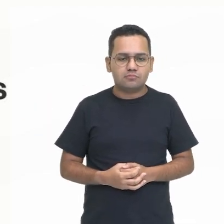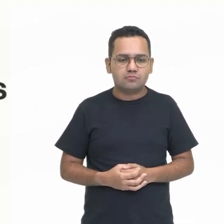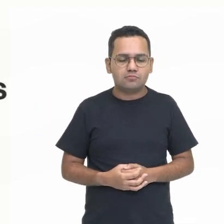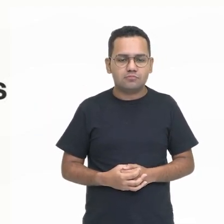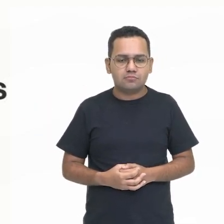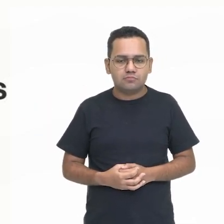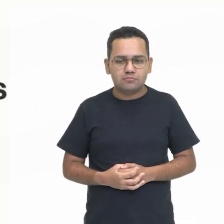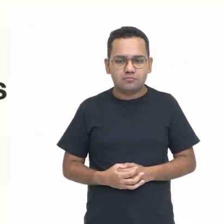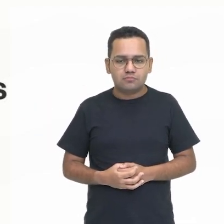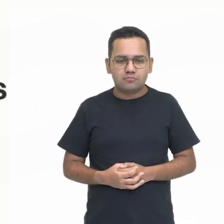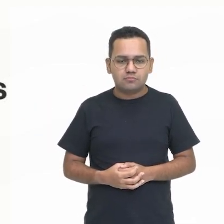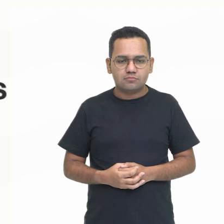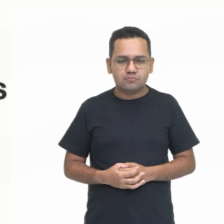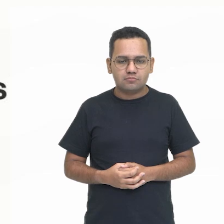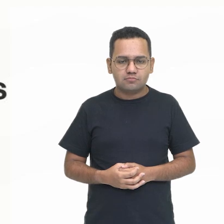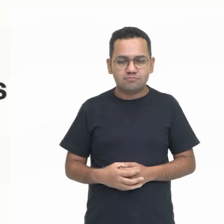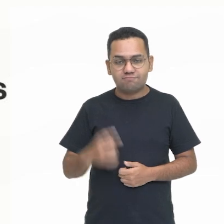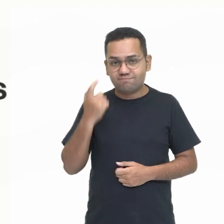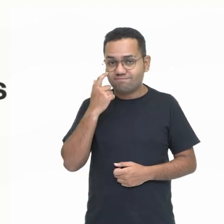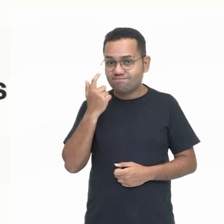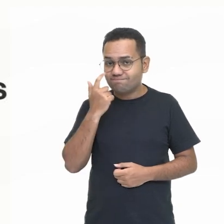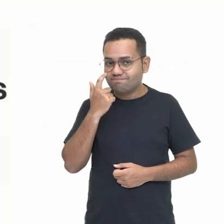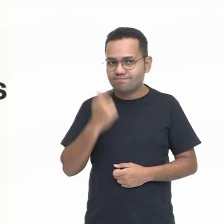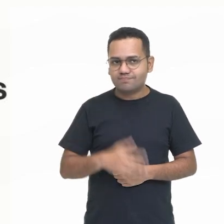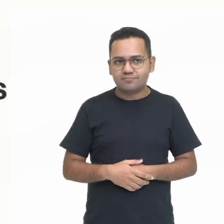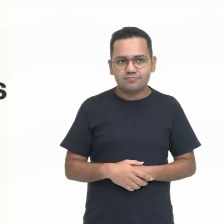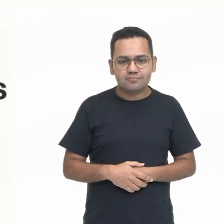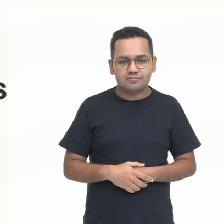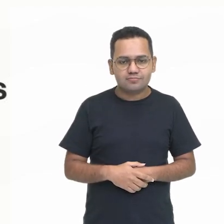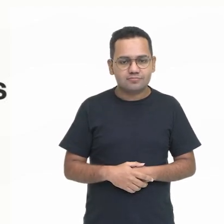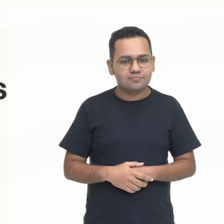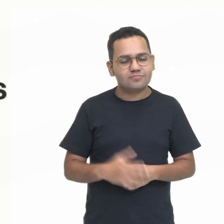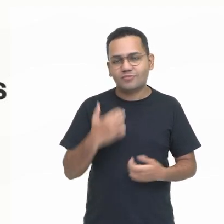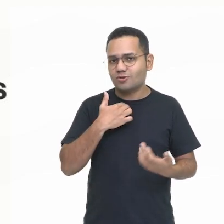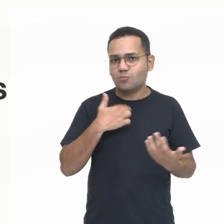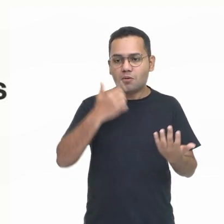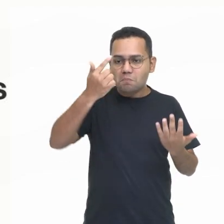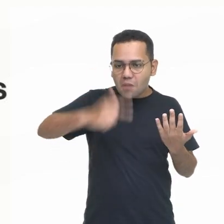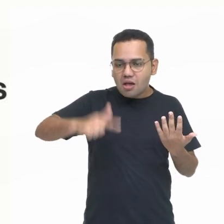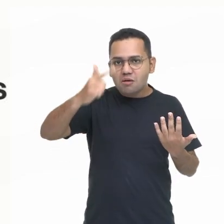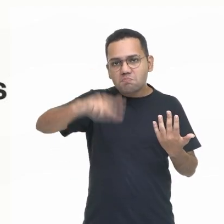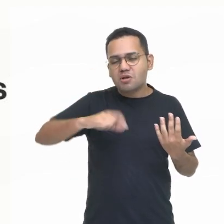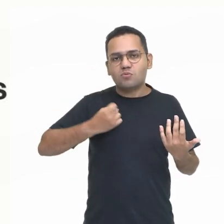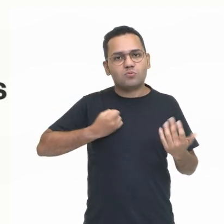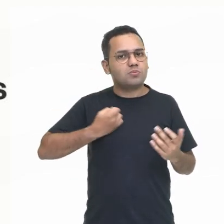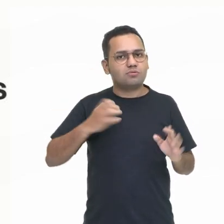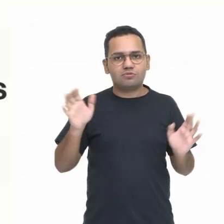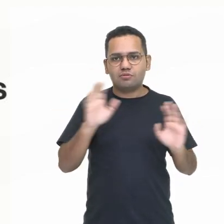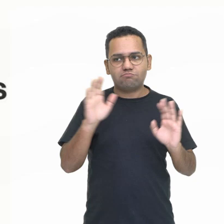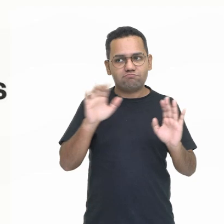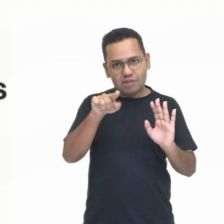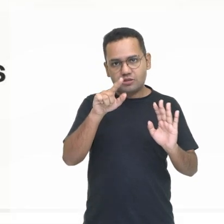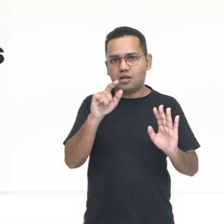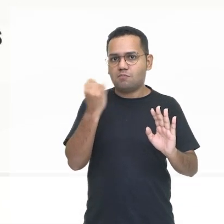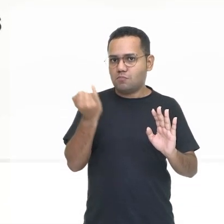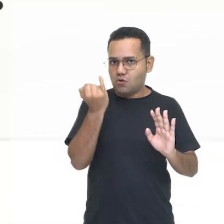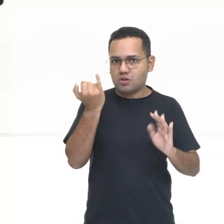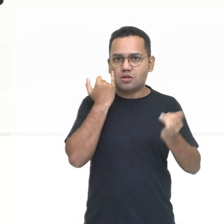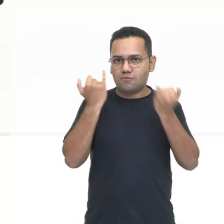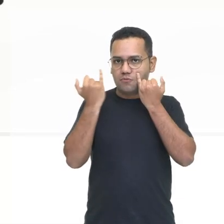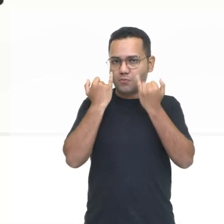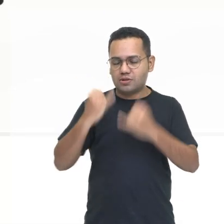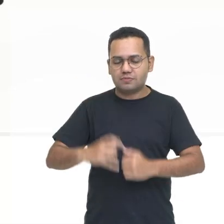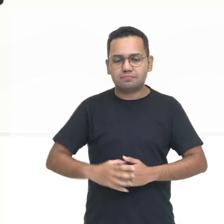do parêntese, né, quando ele fala sem repeti-los. Isso aqui é importante para a gente tratar